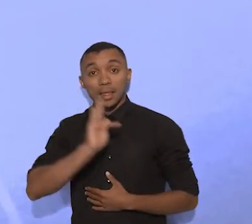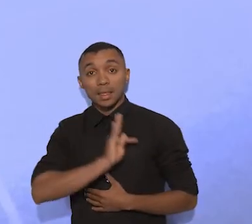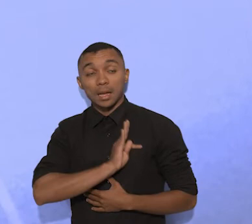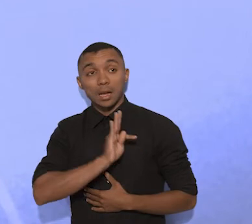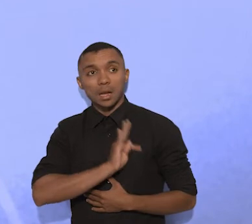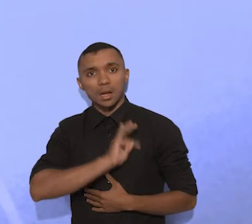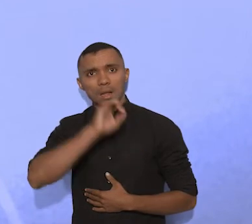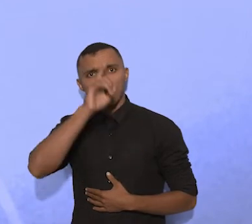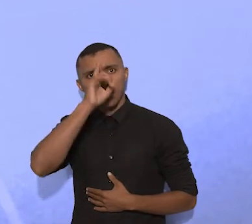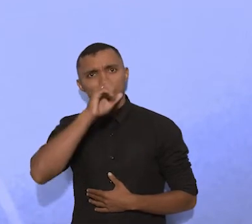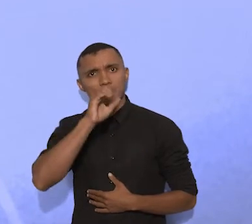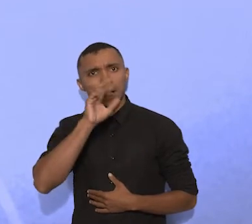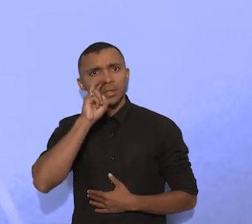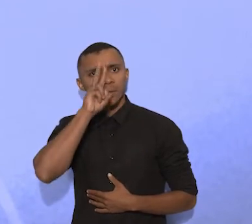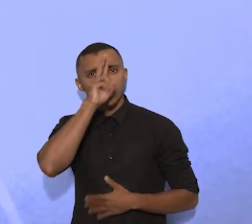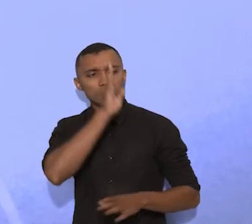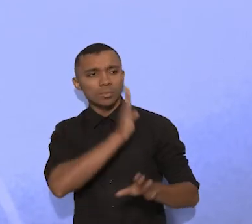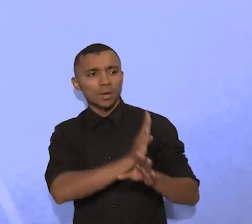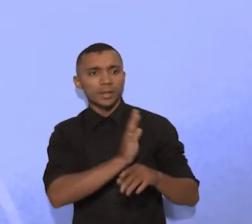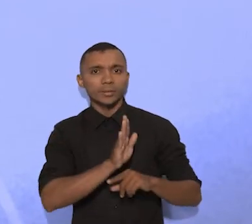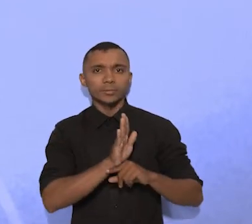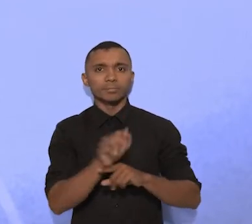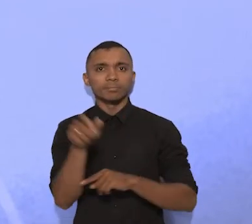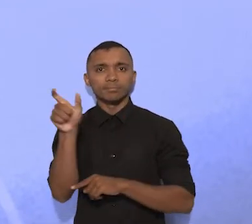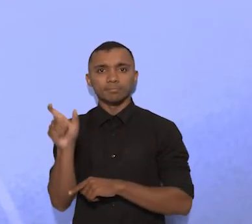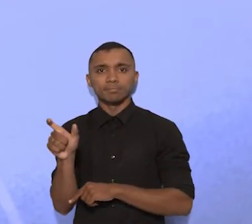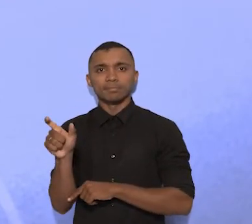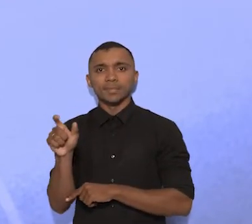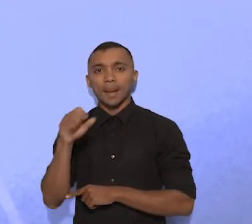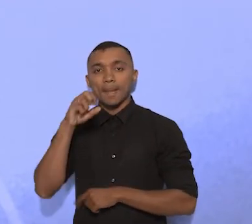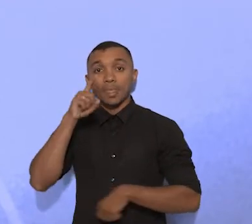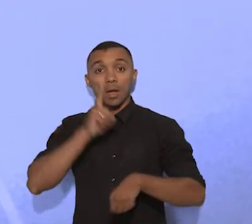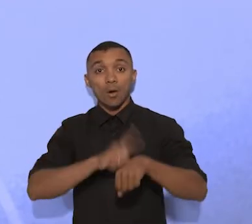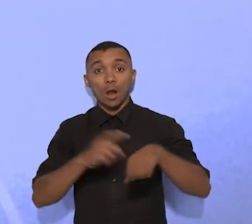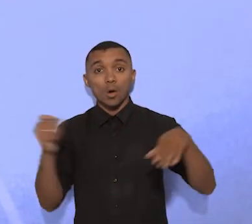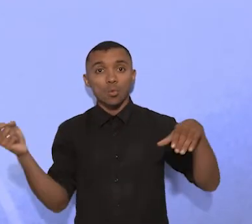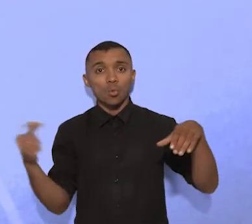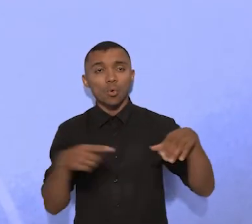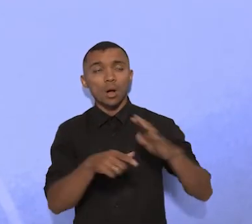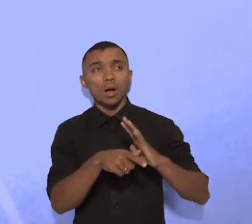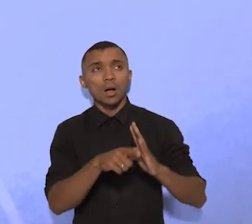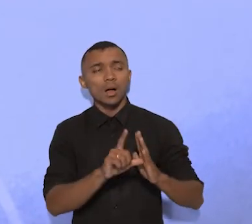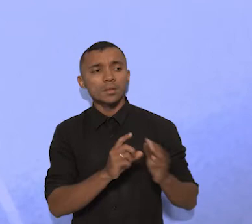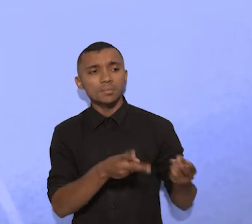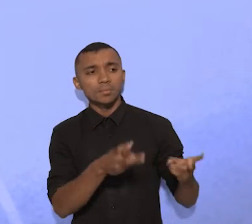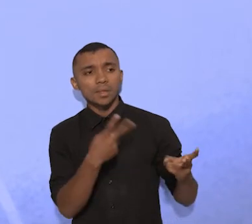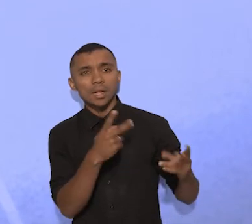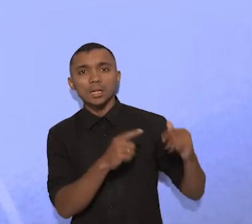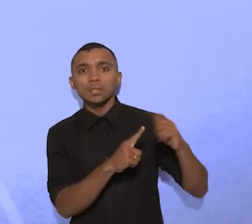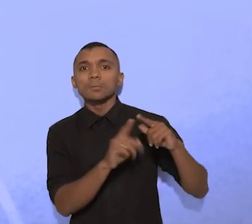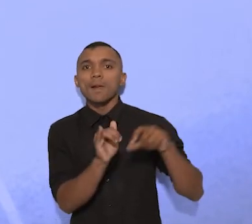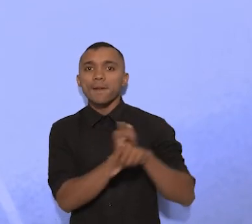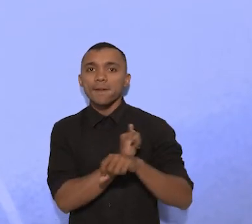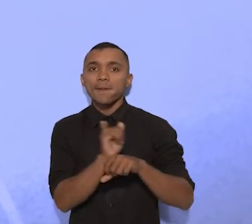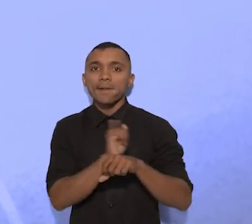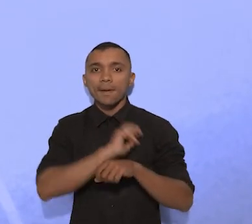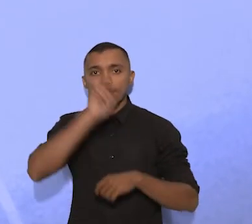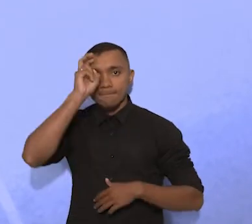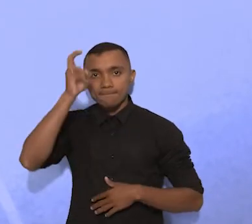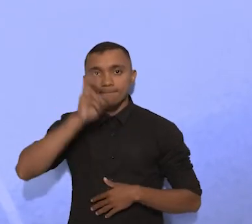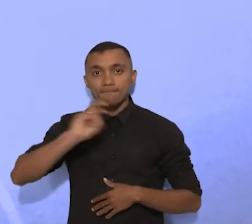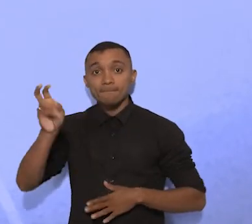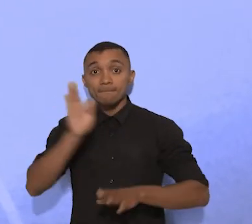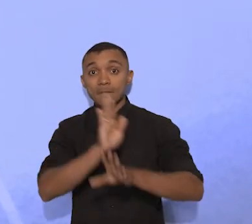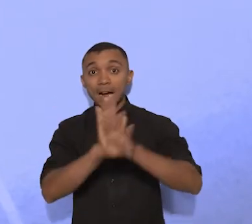potencializou a condição exatamente dele de atacante. Mas também fez isso de forma muito inteligente, porque ele escalou